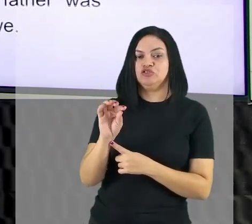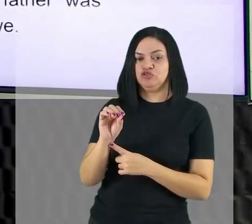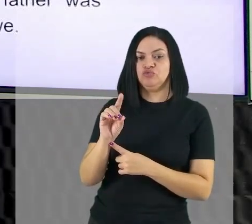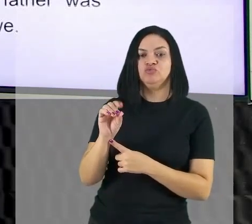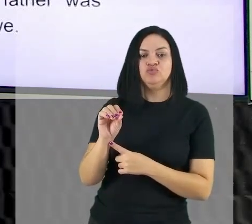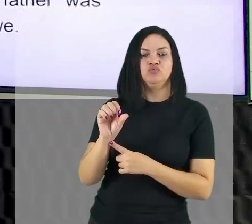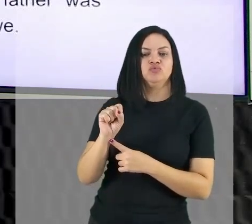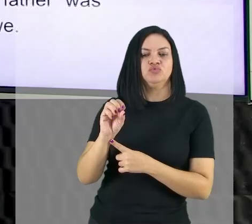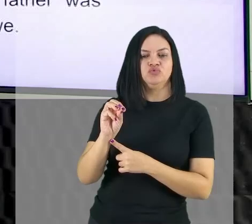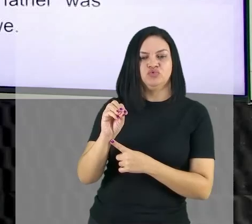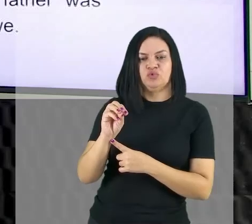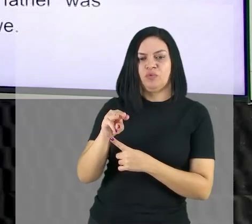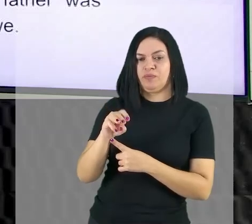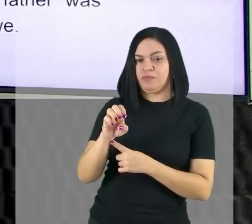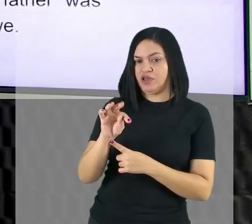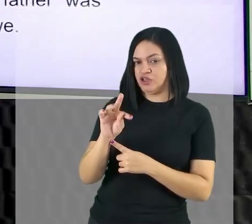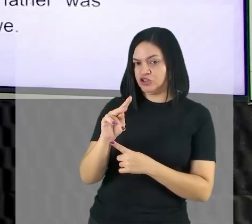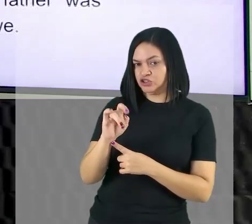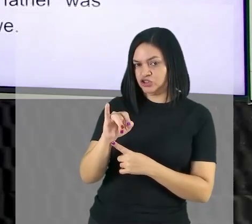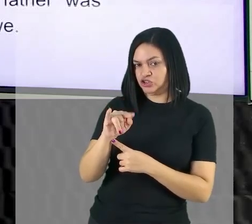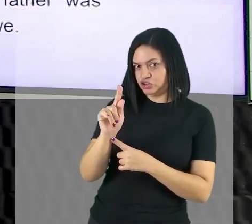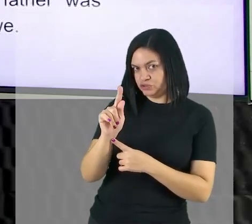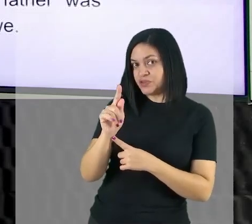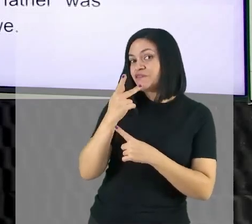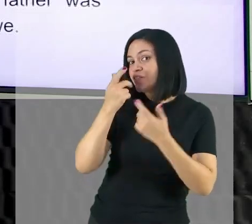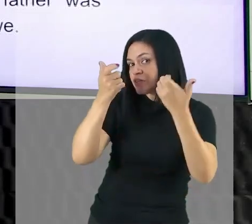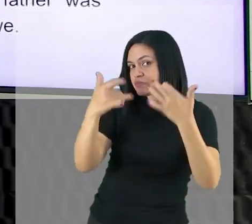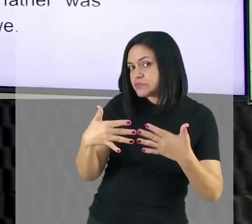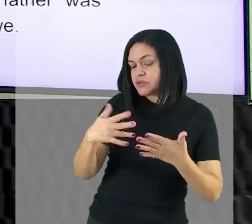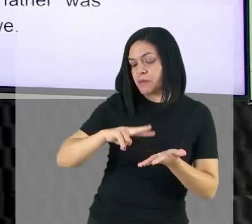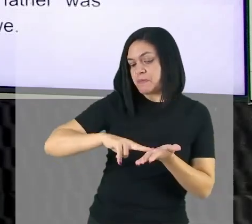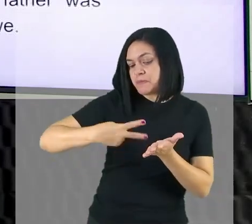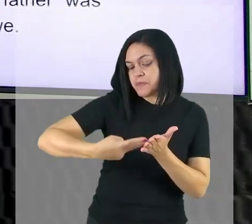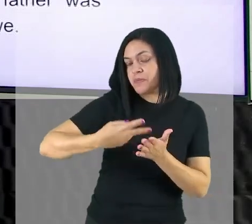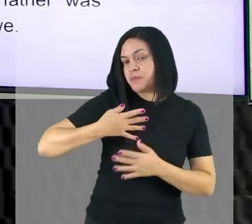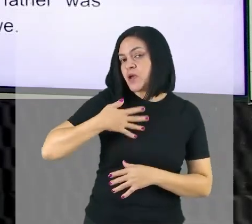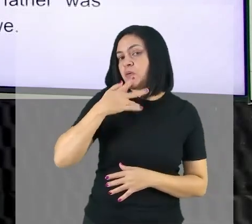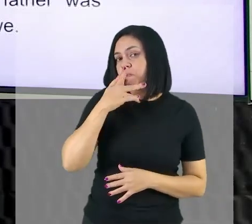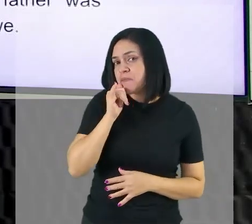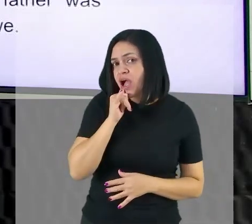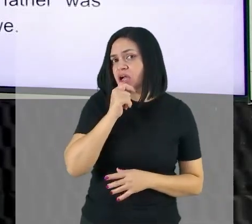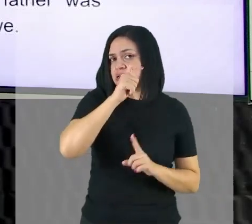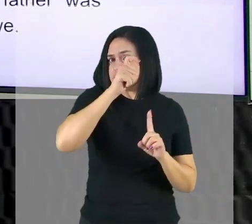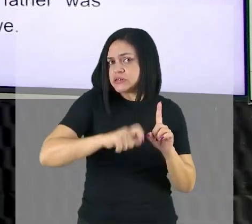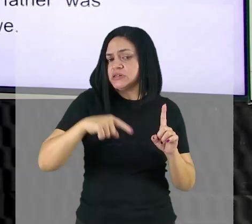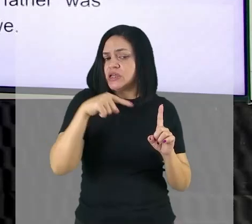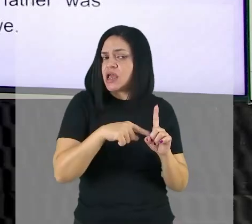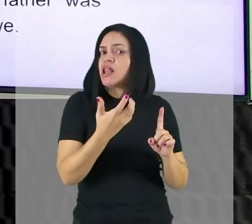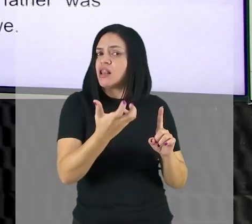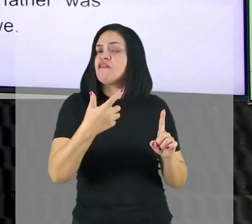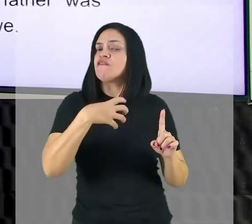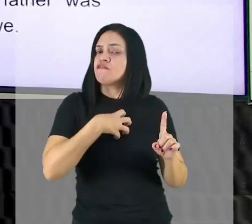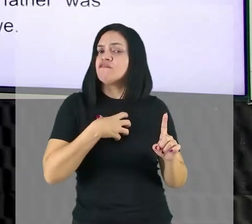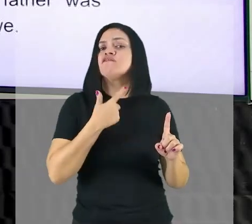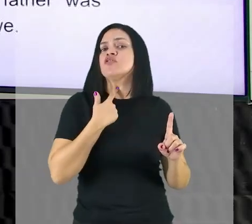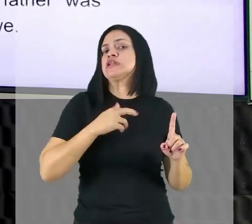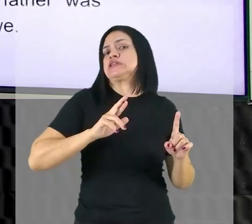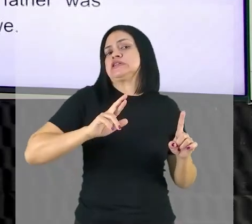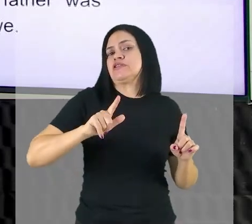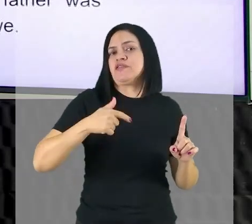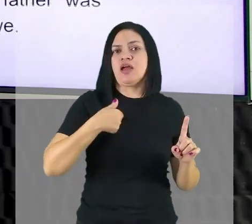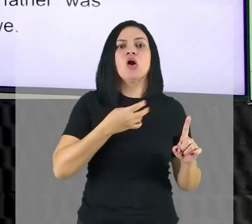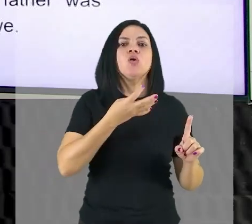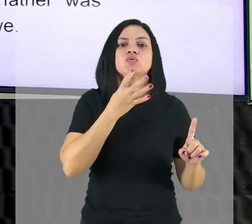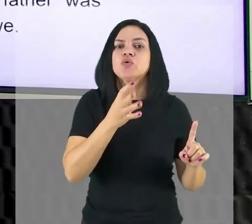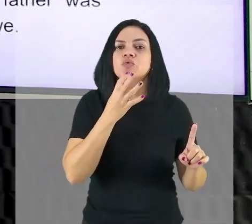be different. Meu pai tinha que fazer algo diferente. A vida toda meu pai quis ser diferente. Eu não conheço